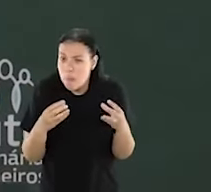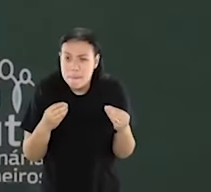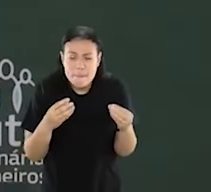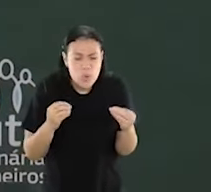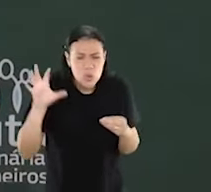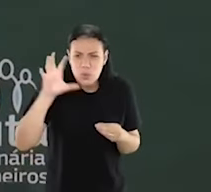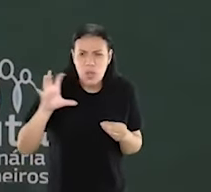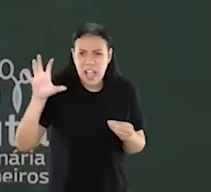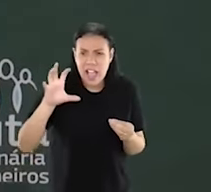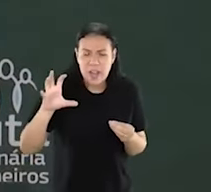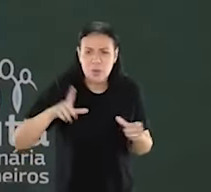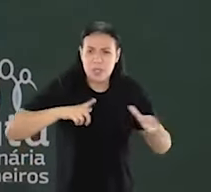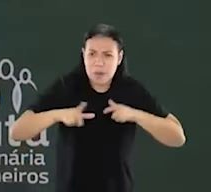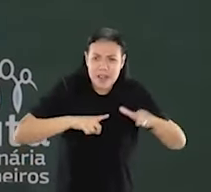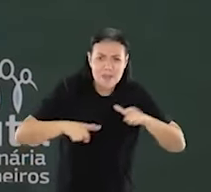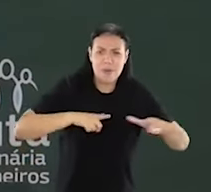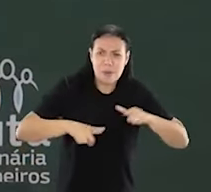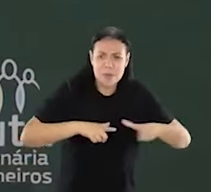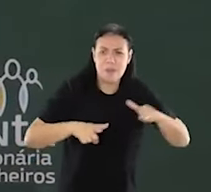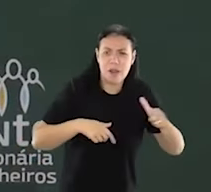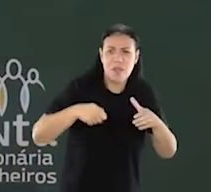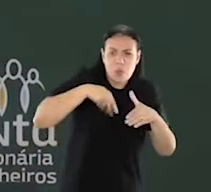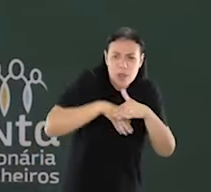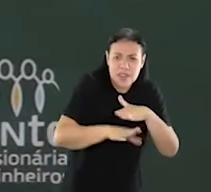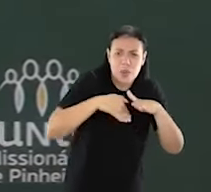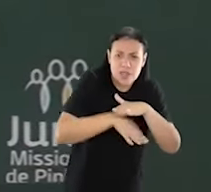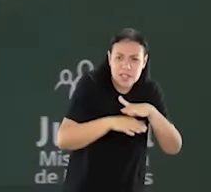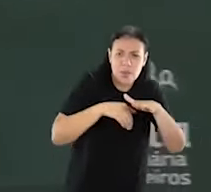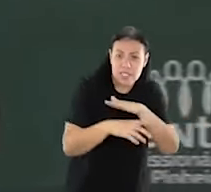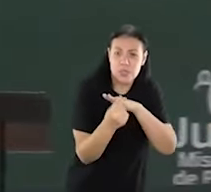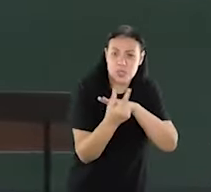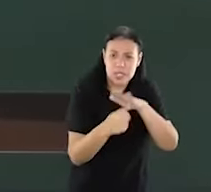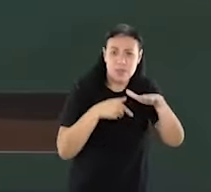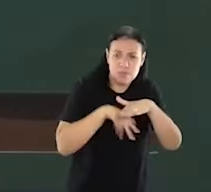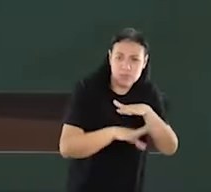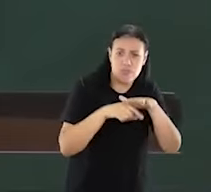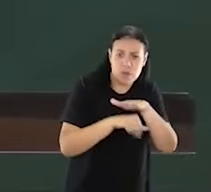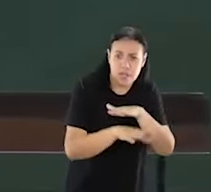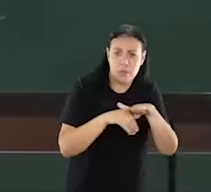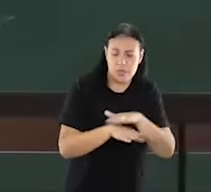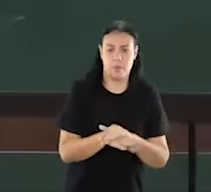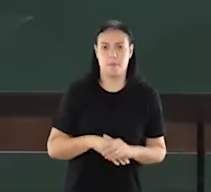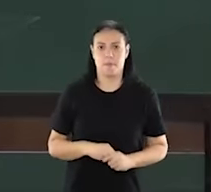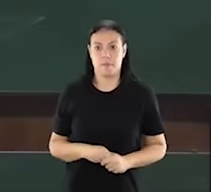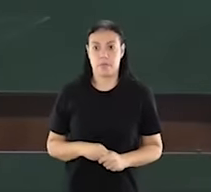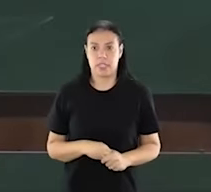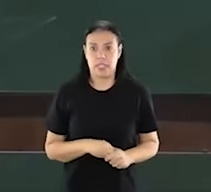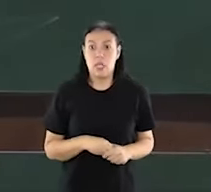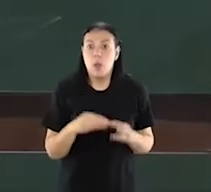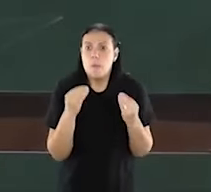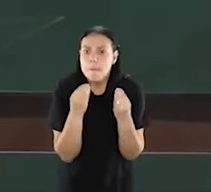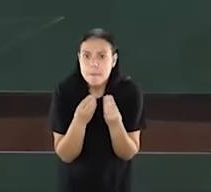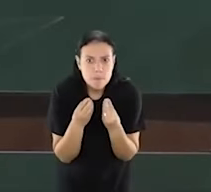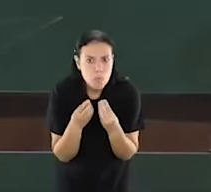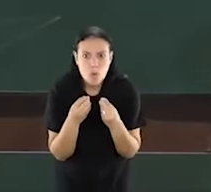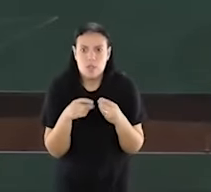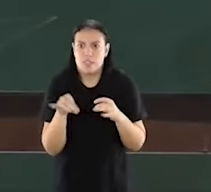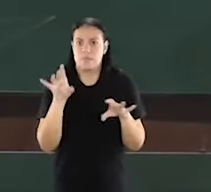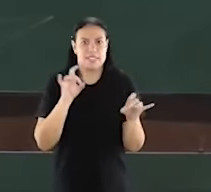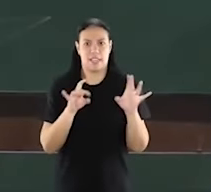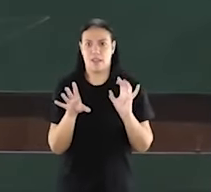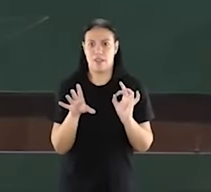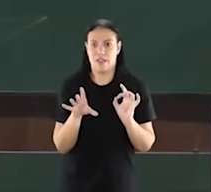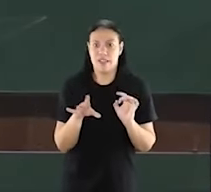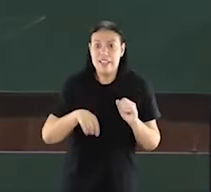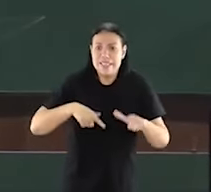trabalho. Em outras palavras, para alguém chegar lá e comprar um grama, você tinha que trabalhar um dia inteiro